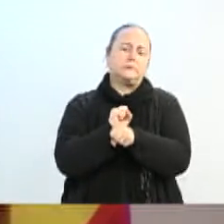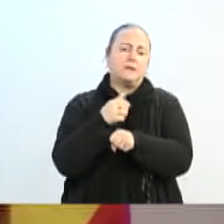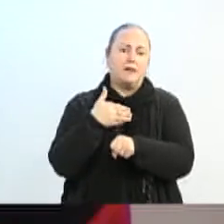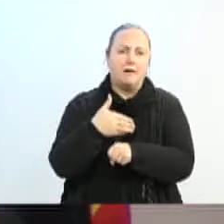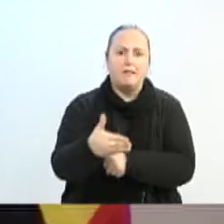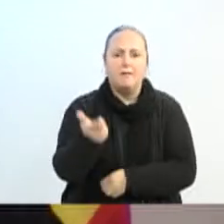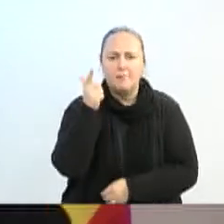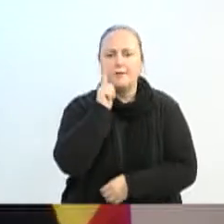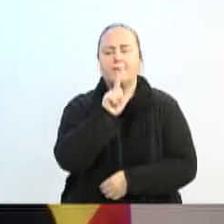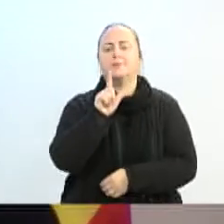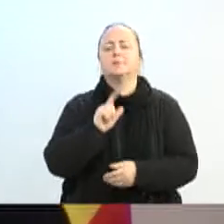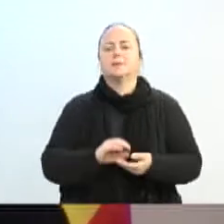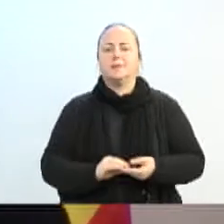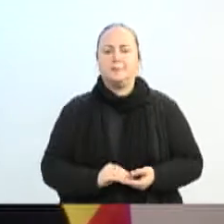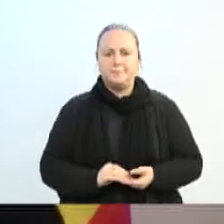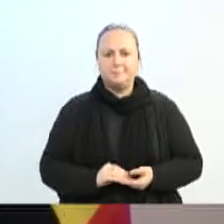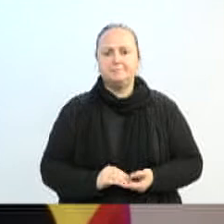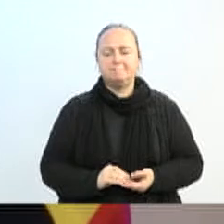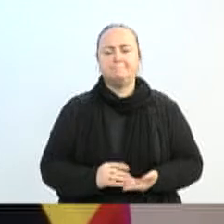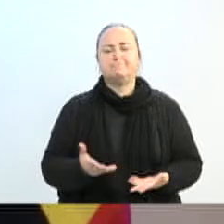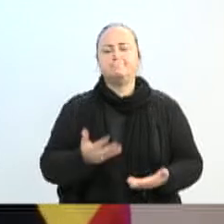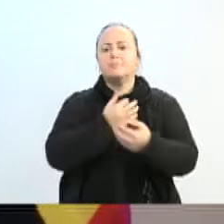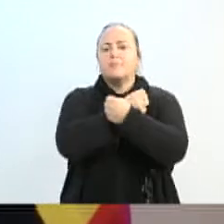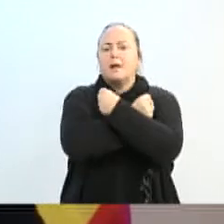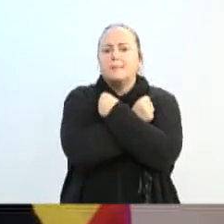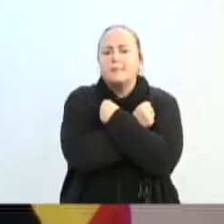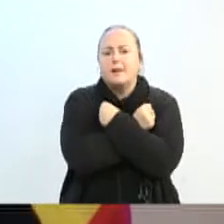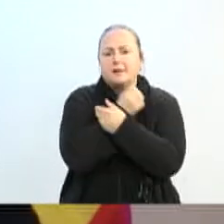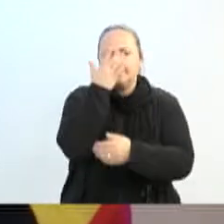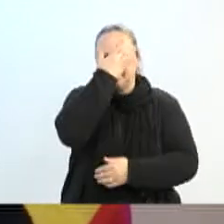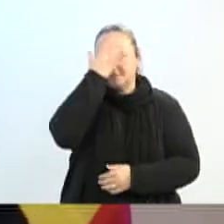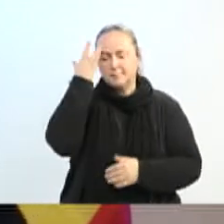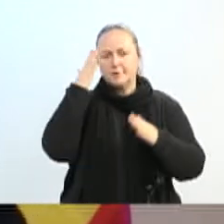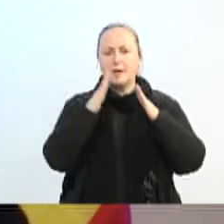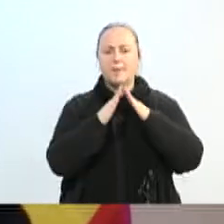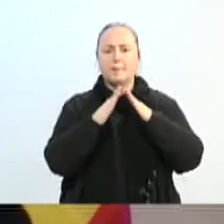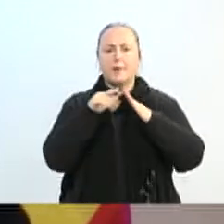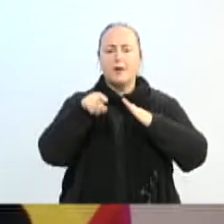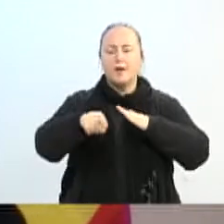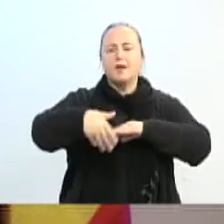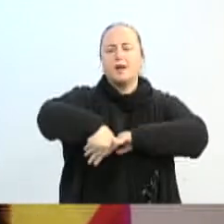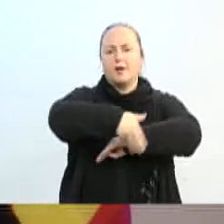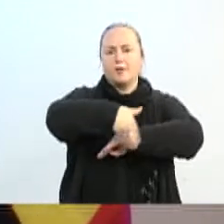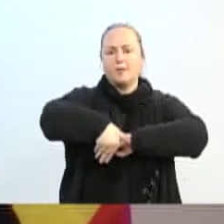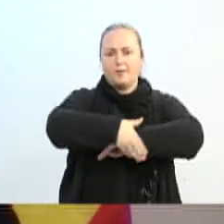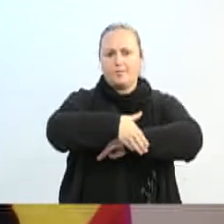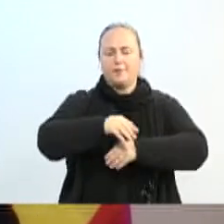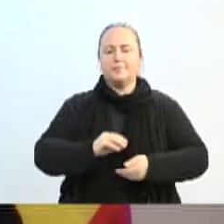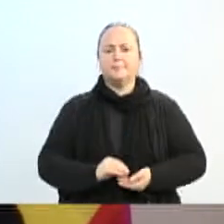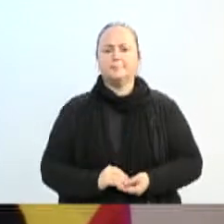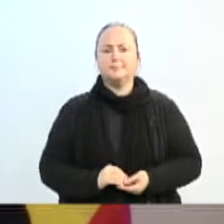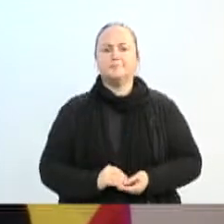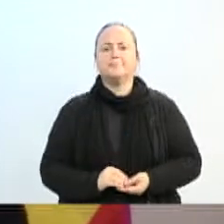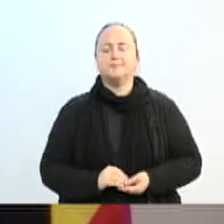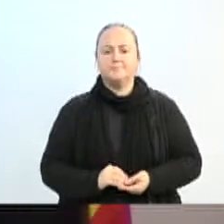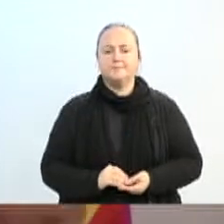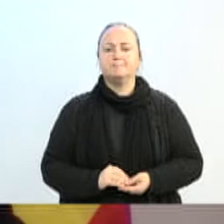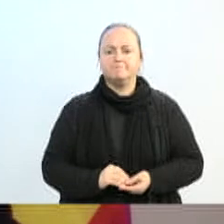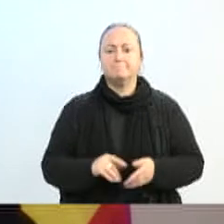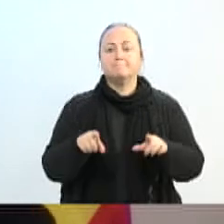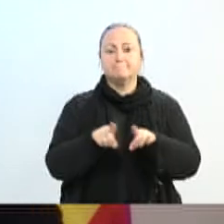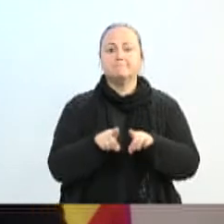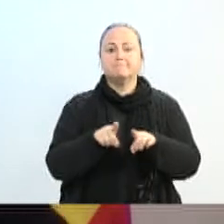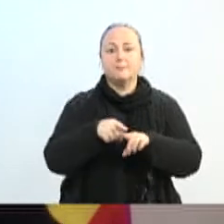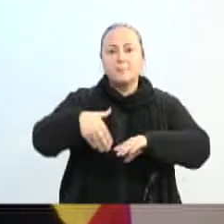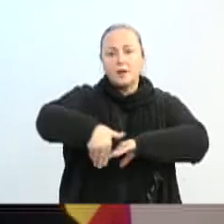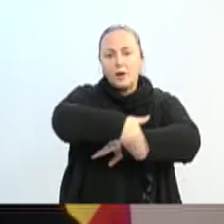deixo aqui meu carinho e meu abraço aos moradores dessa rua Rua William o Tec bem como de todas